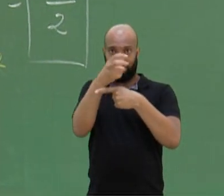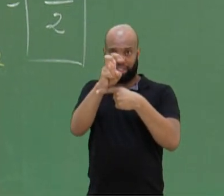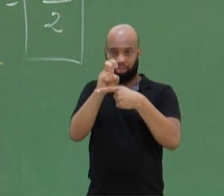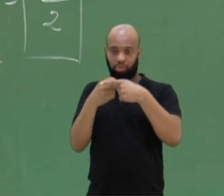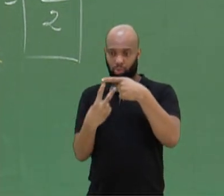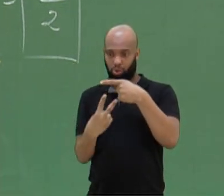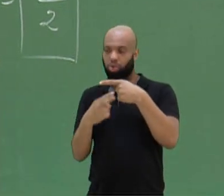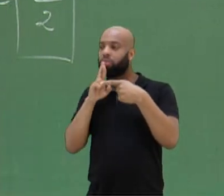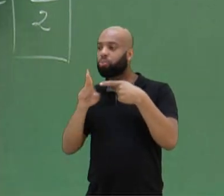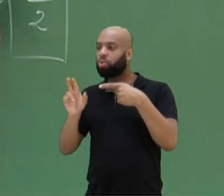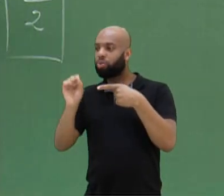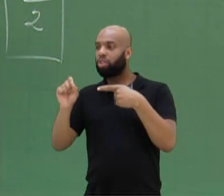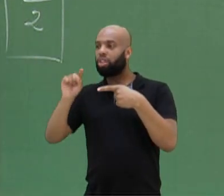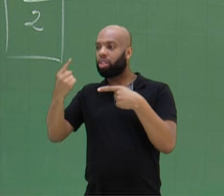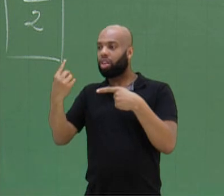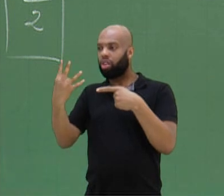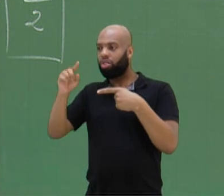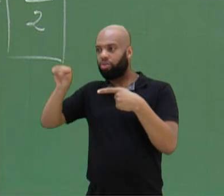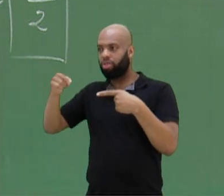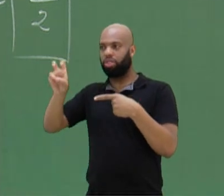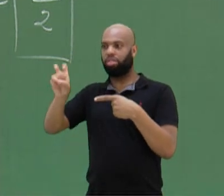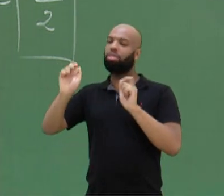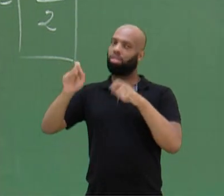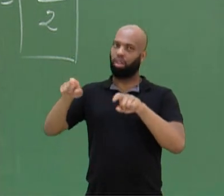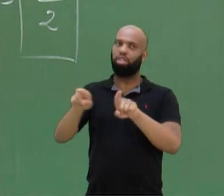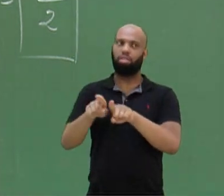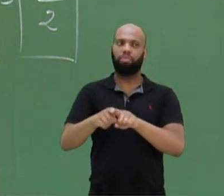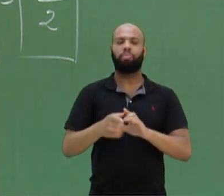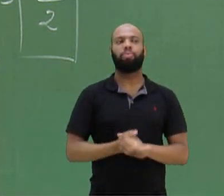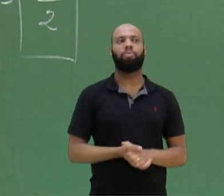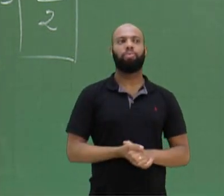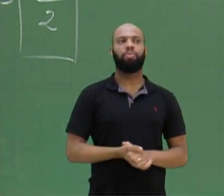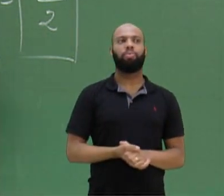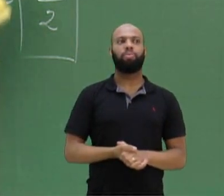Divide em cima e embaixo por 2. Mais uma simplificação.